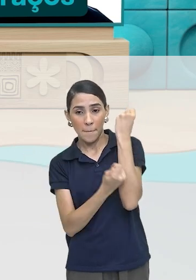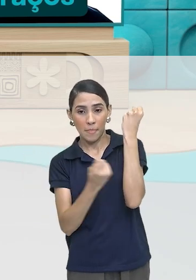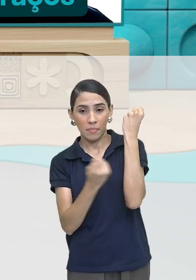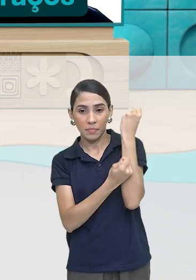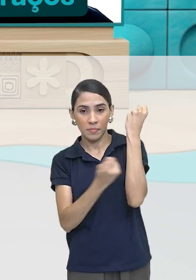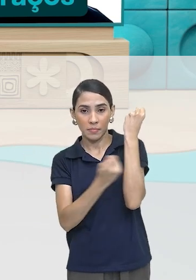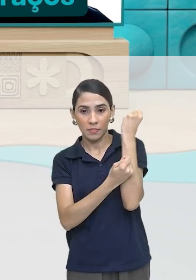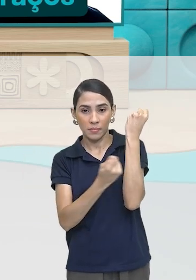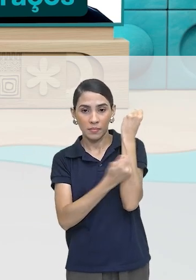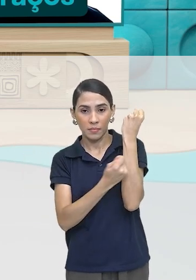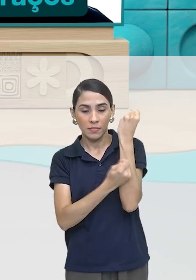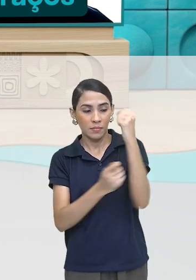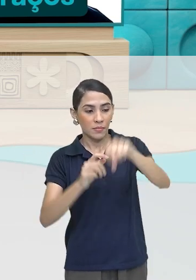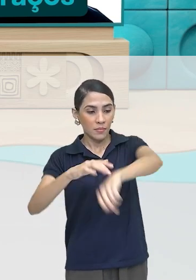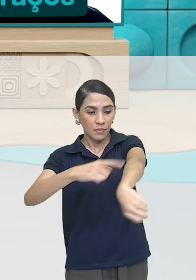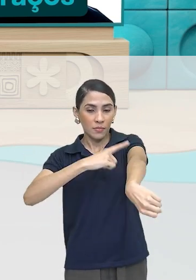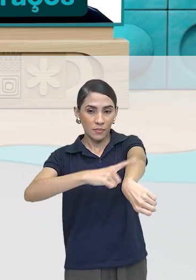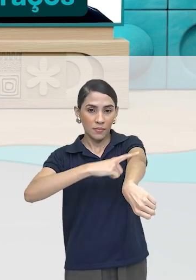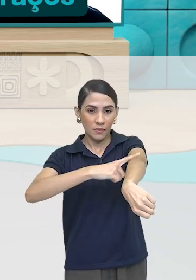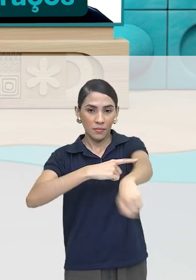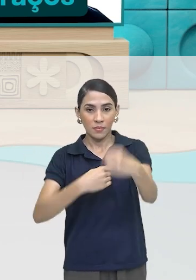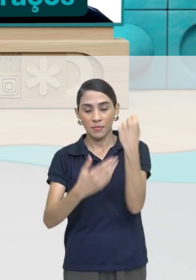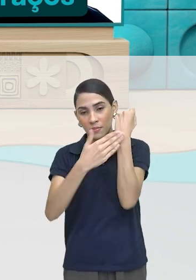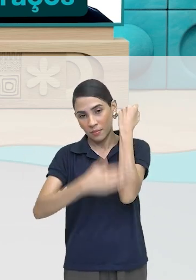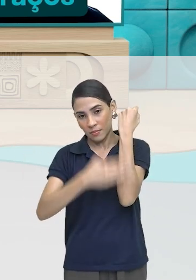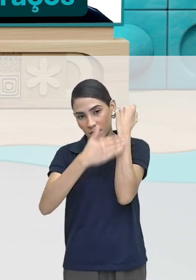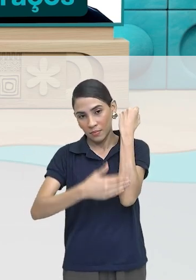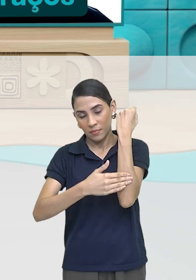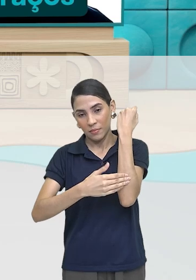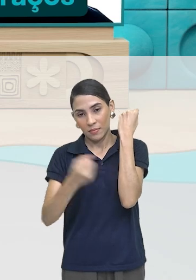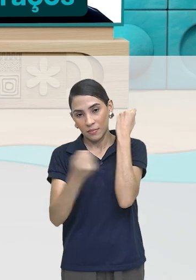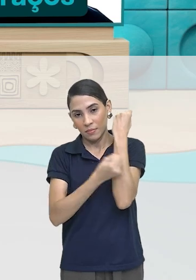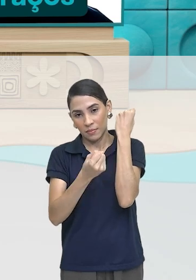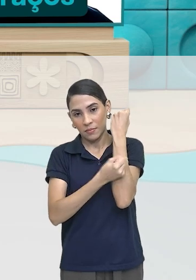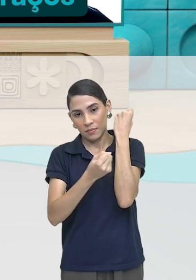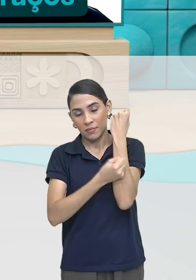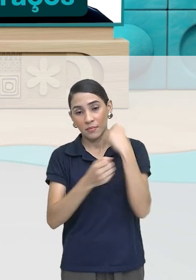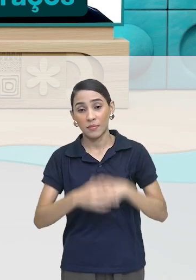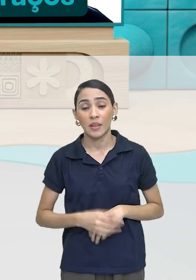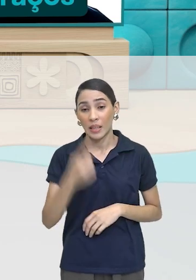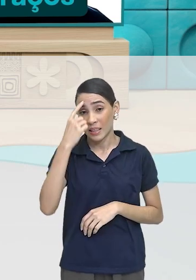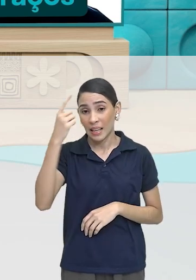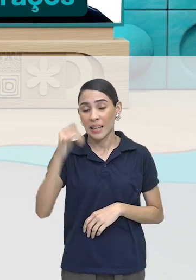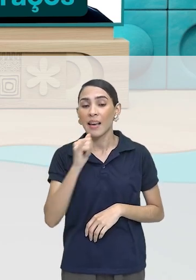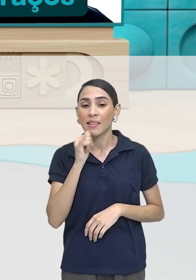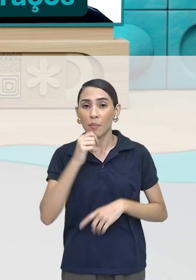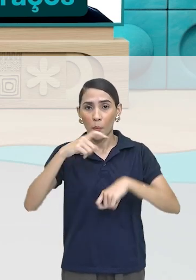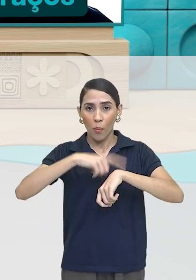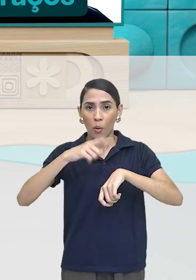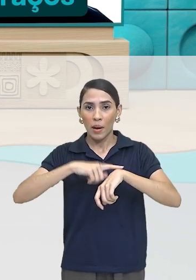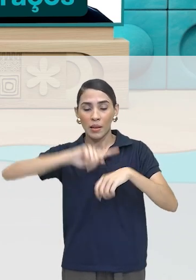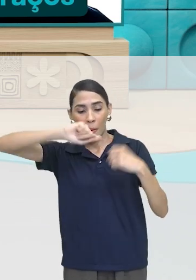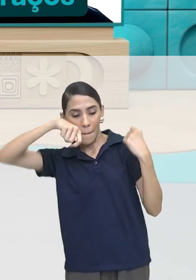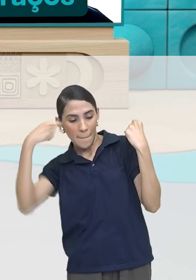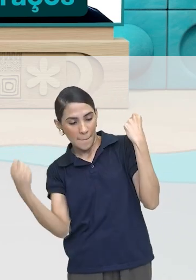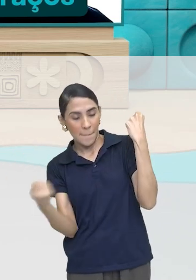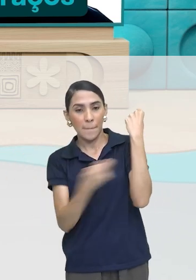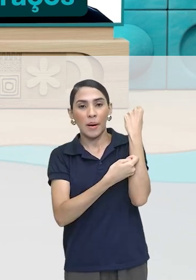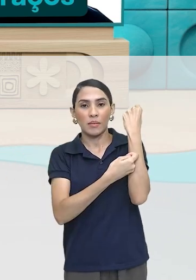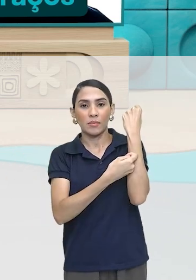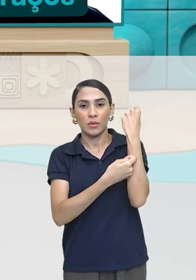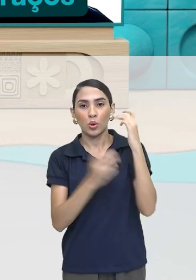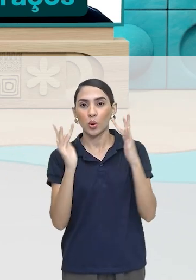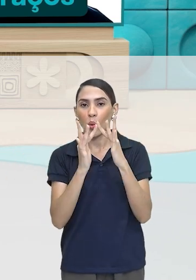nos antebraços. Observem aí, ó. A ideia é você estar lá e golpear